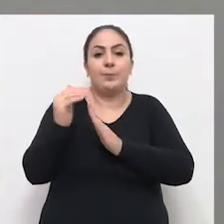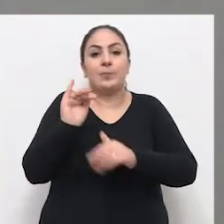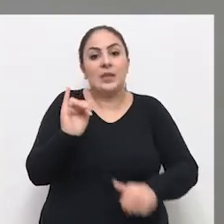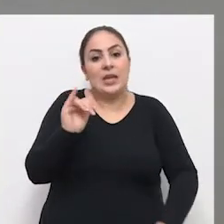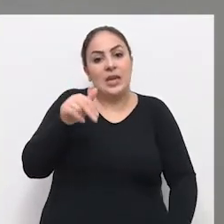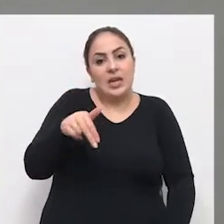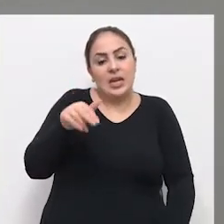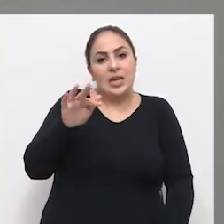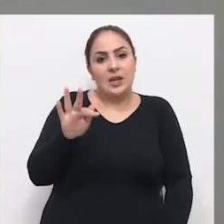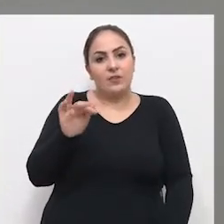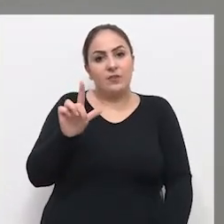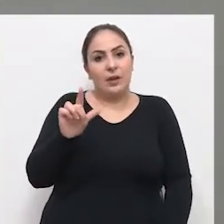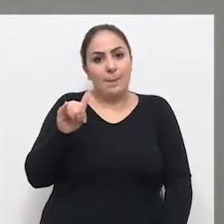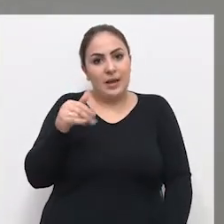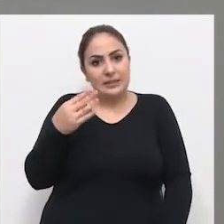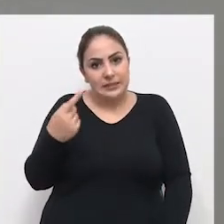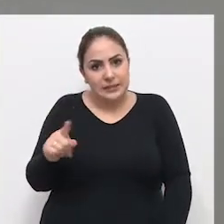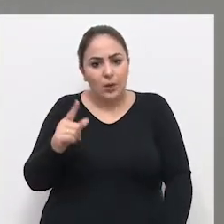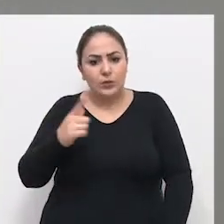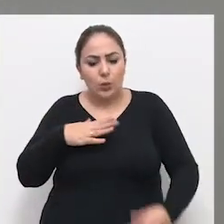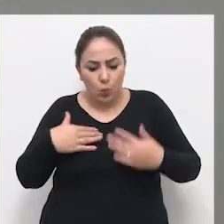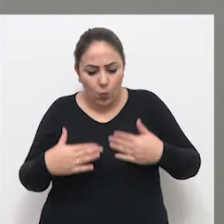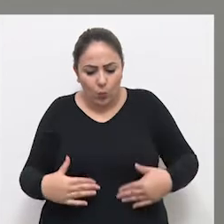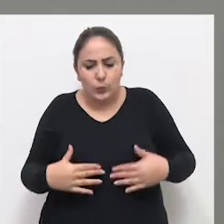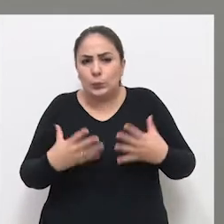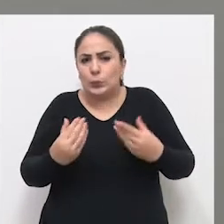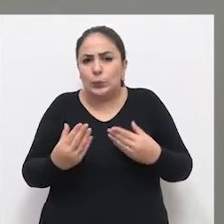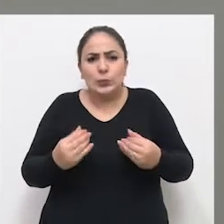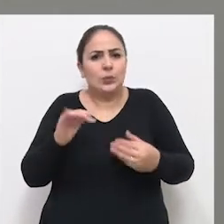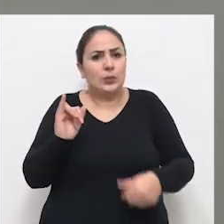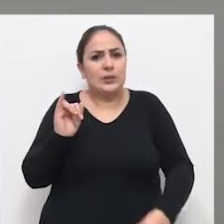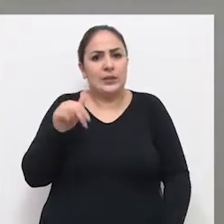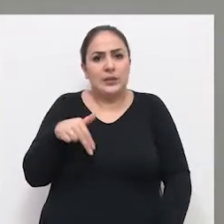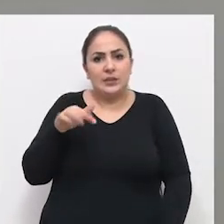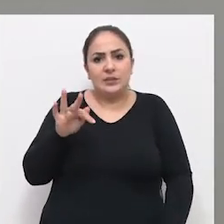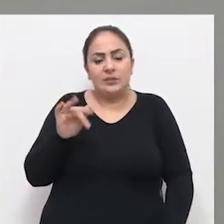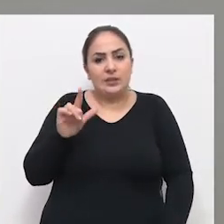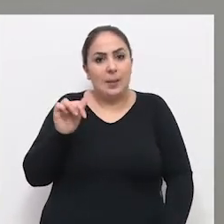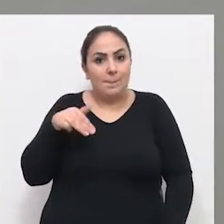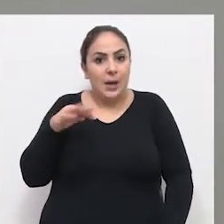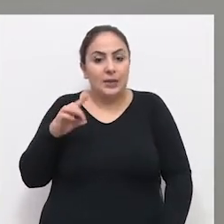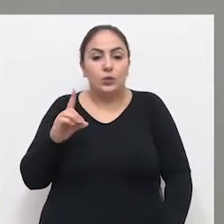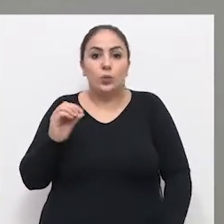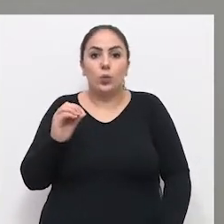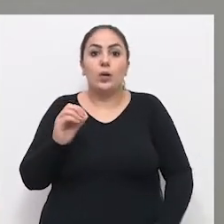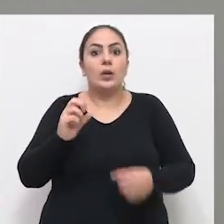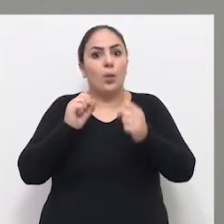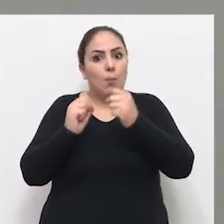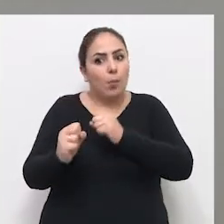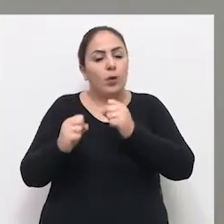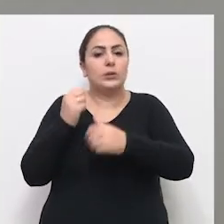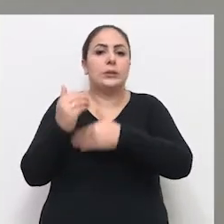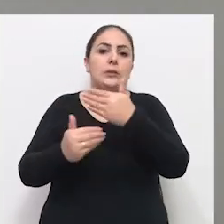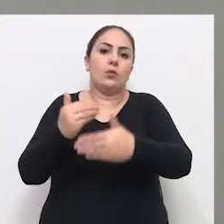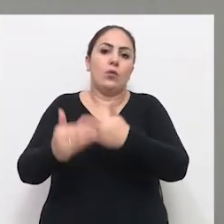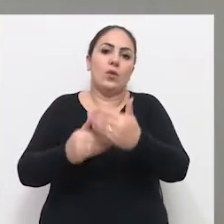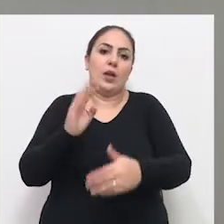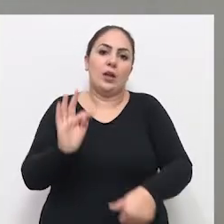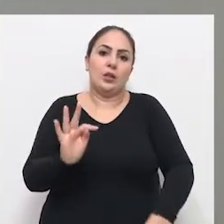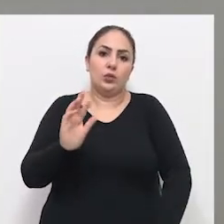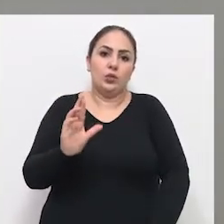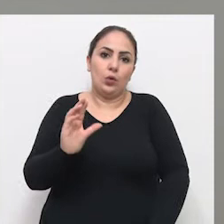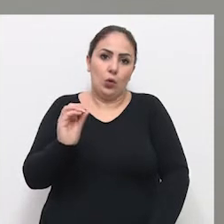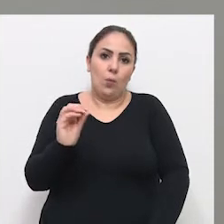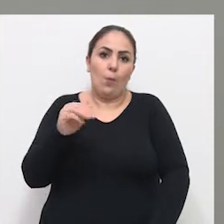de inflamação, você tem um corpo muito inflamado e isso acaba desencadeando